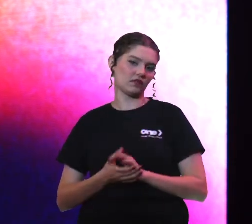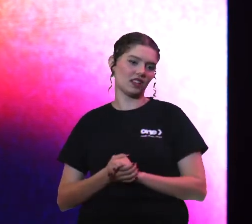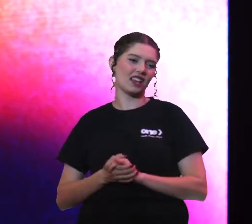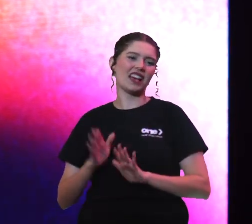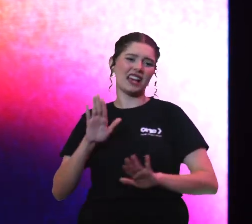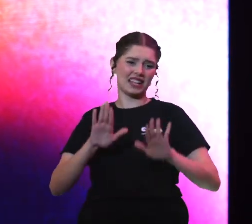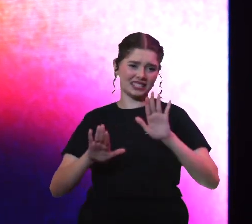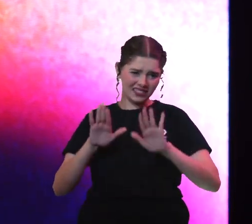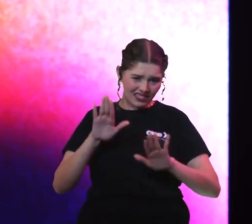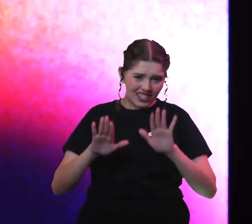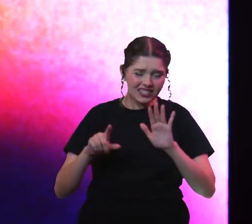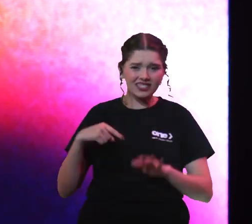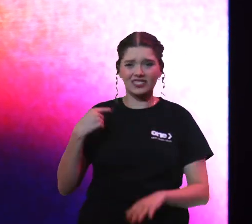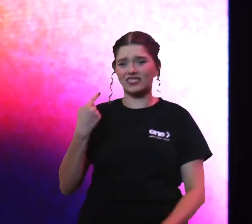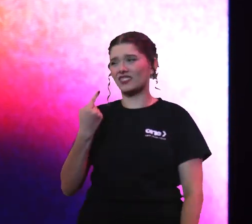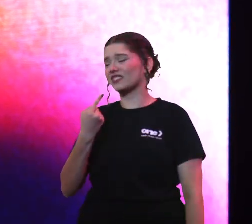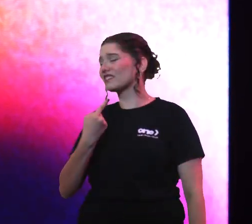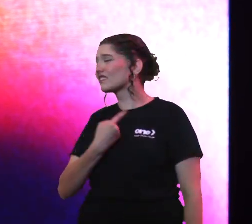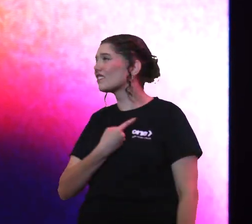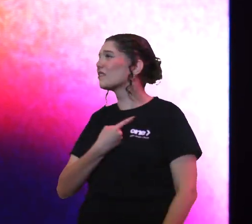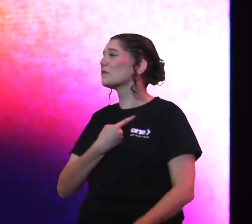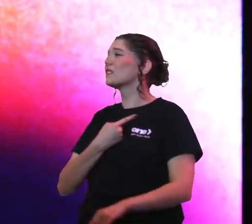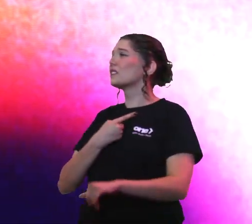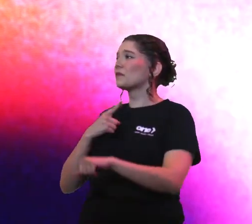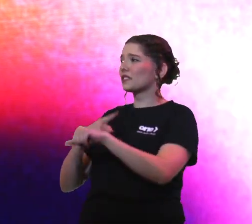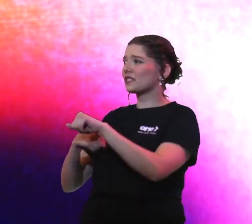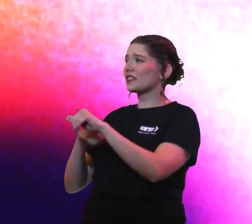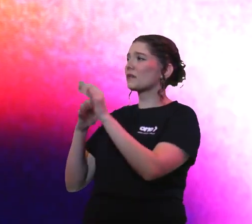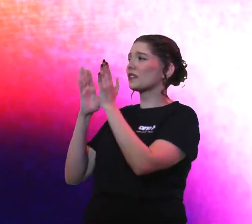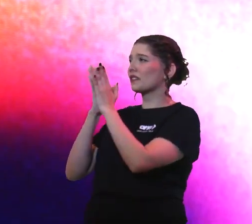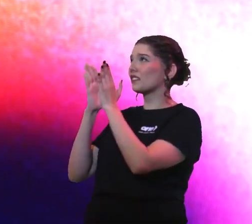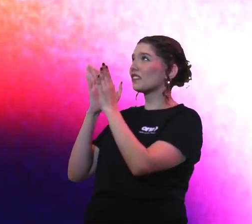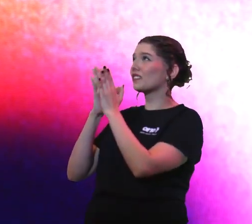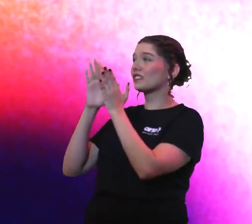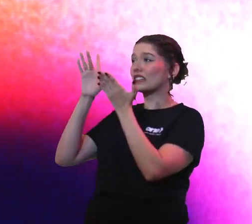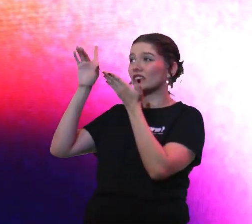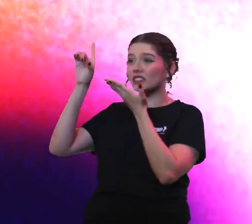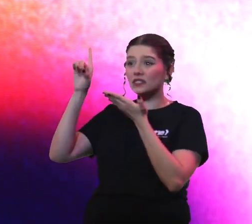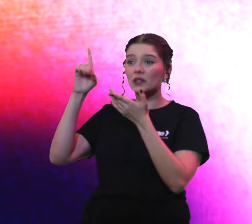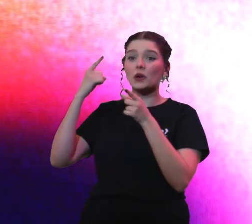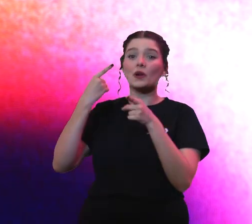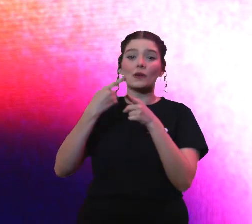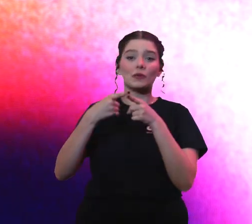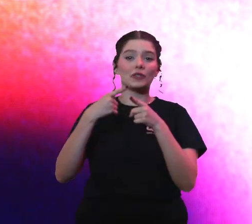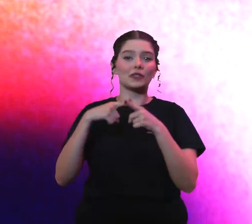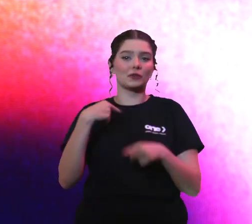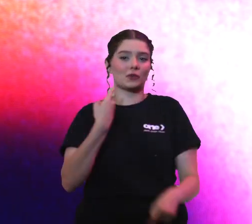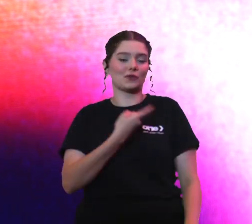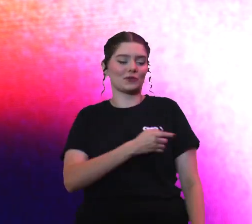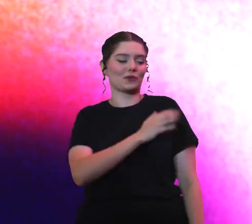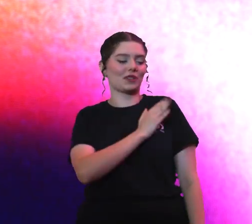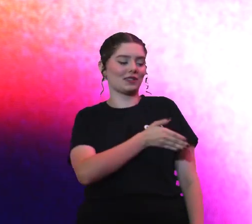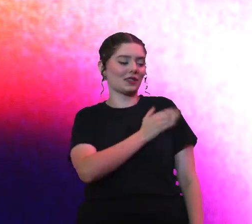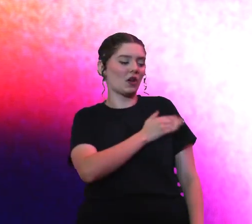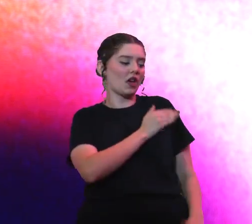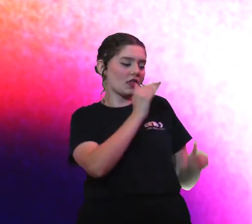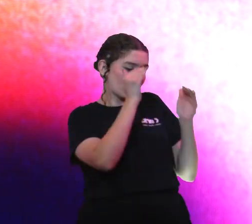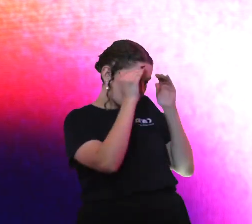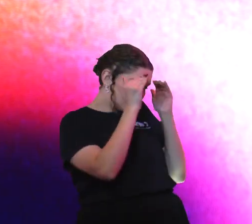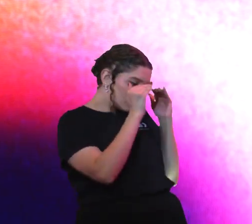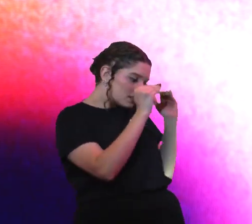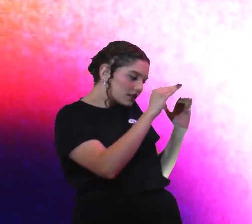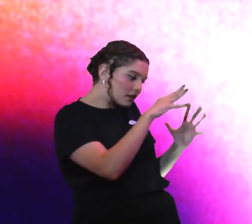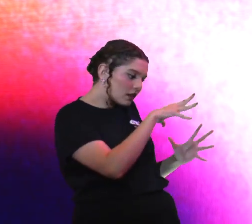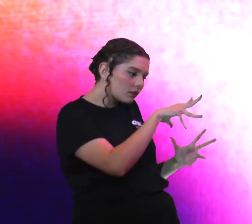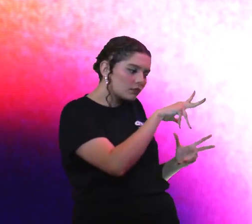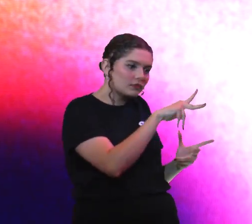em coisas que são eternas, porque tem coisas materiais que estão contaminando o nosso coração aqui ainda. E o nosso coração não é